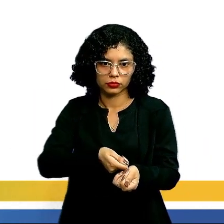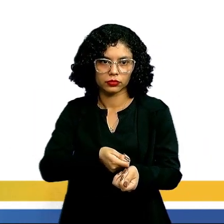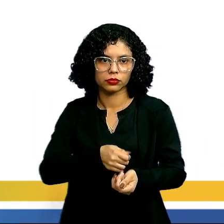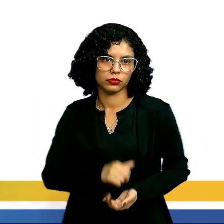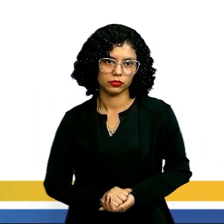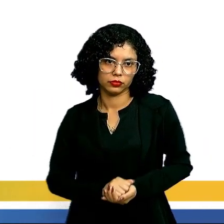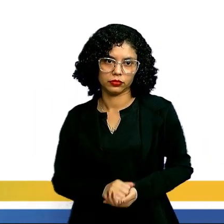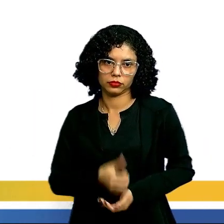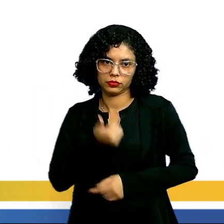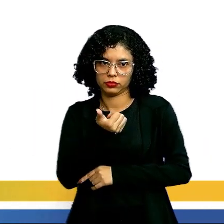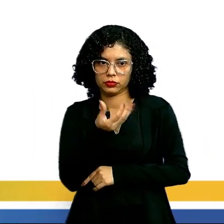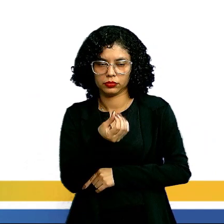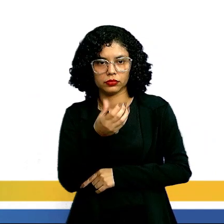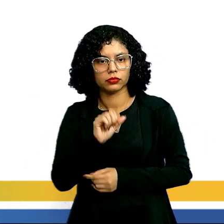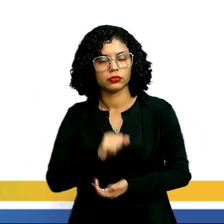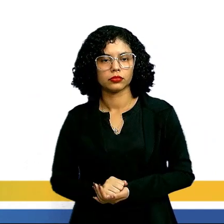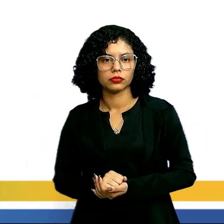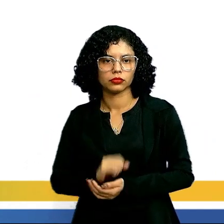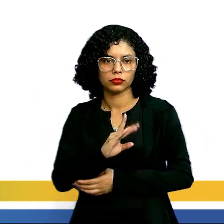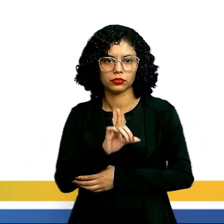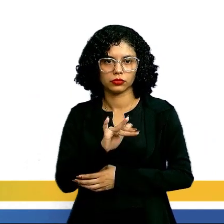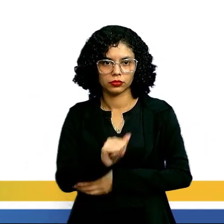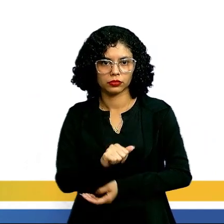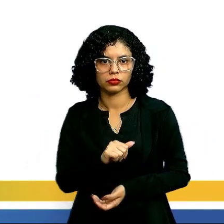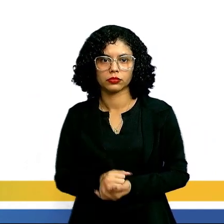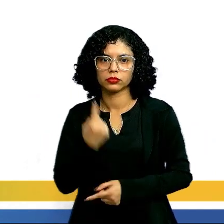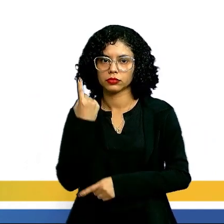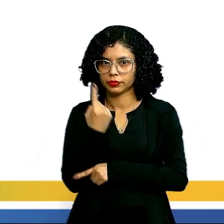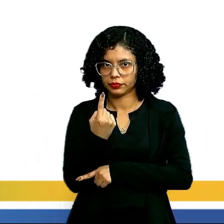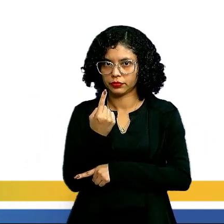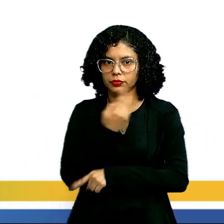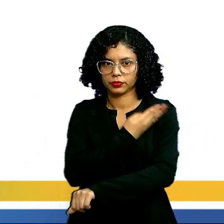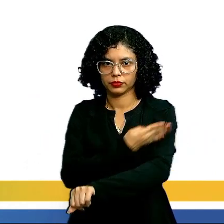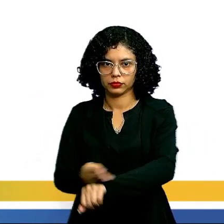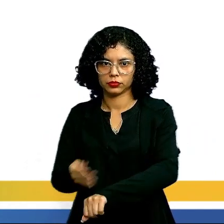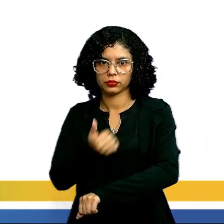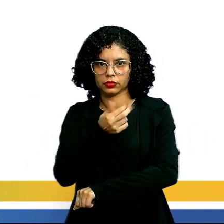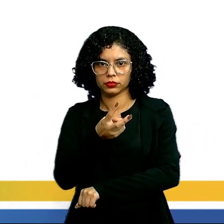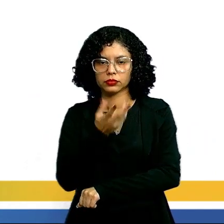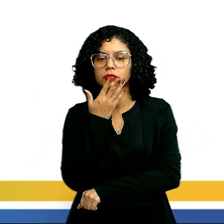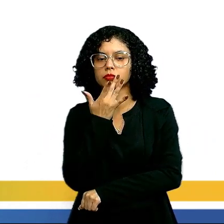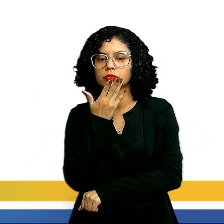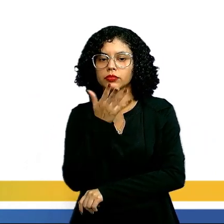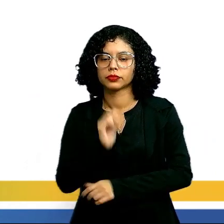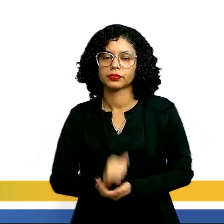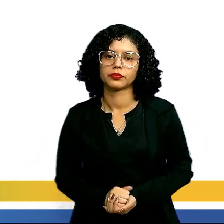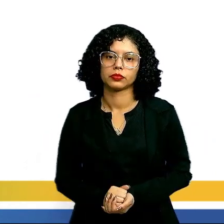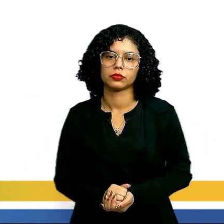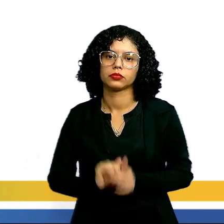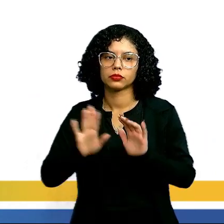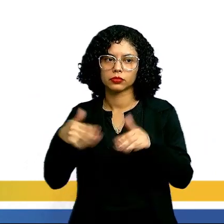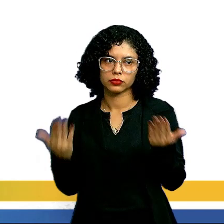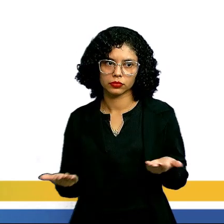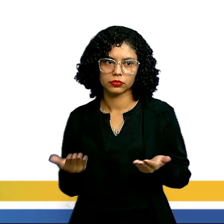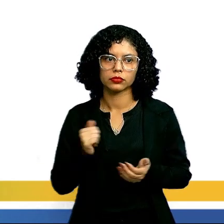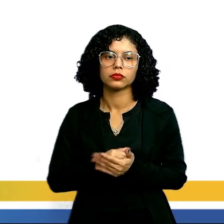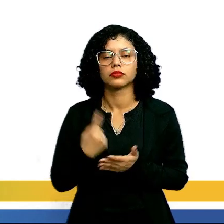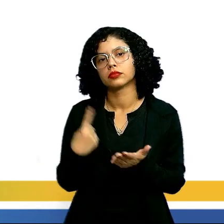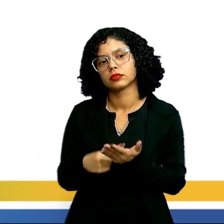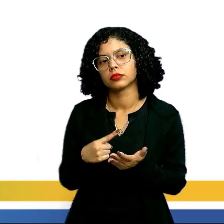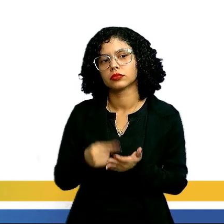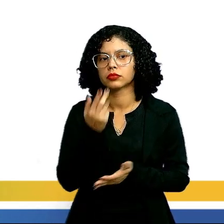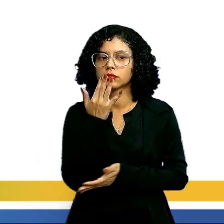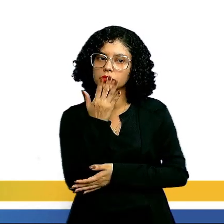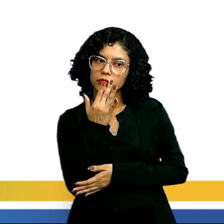de sinuca a 16 bolas, uma branca e 15 coloridas, as quais,